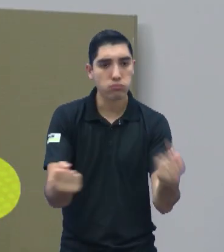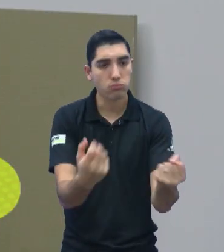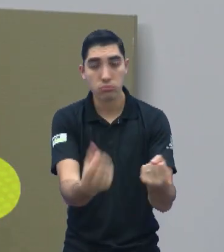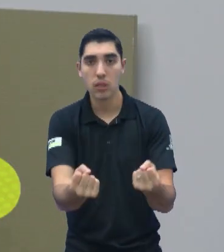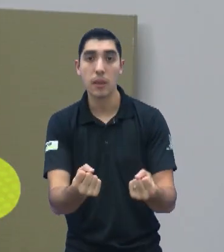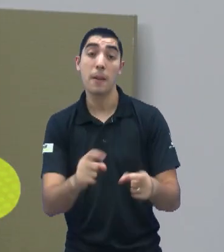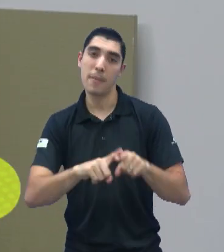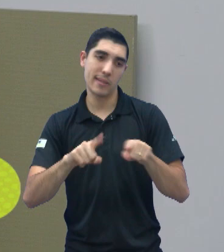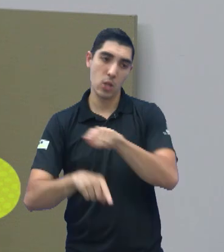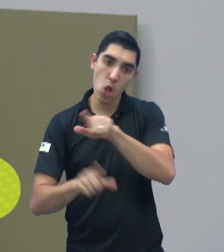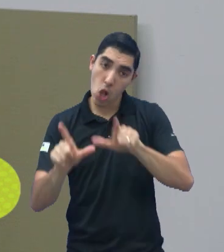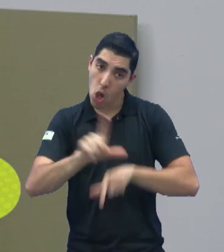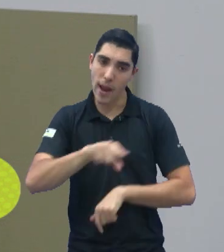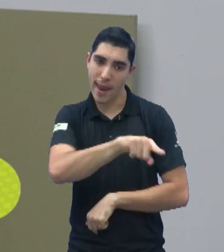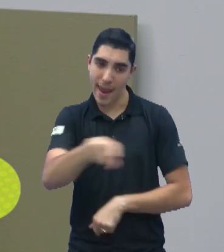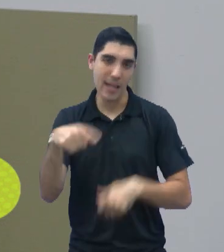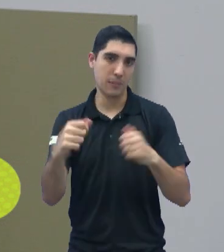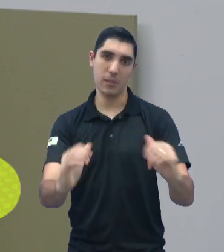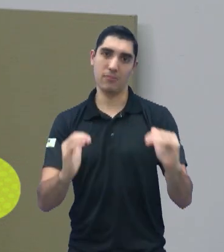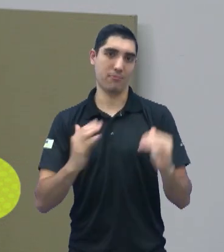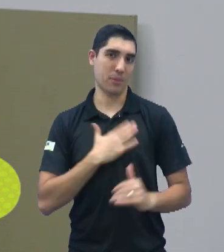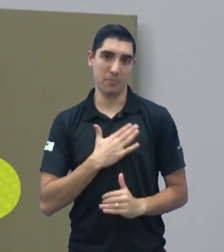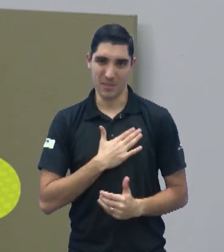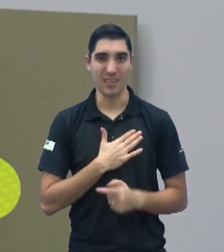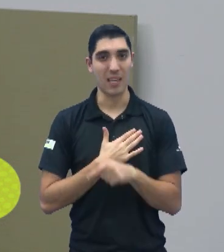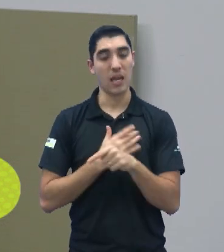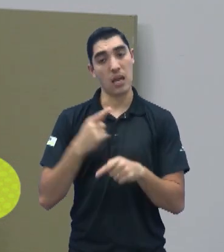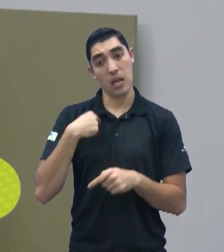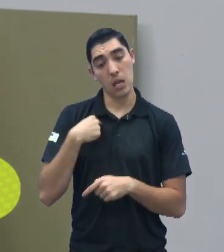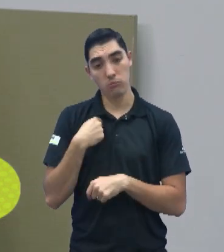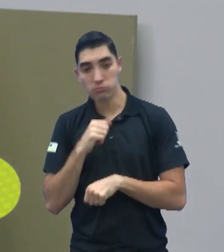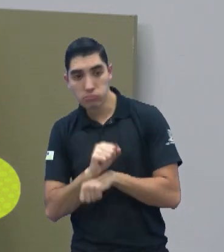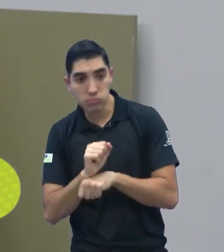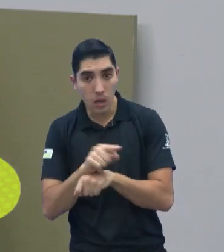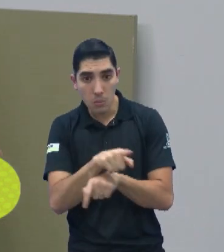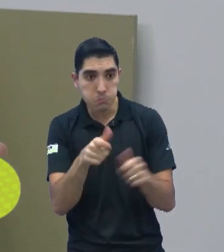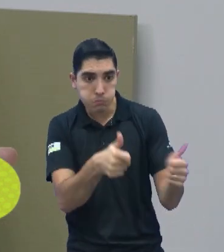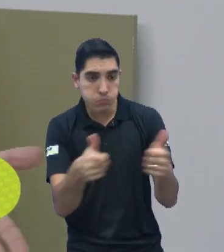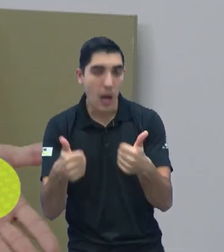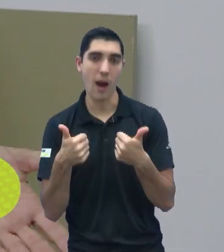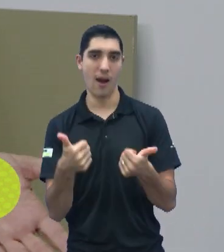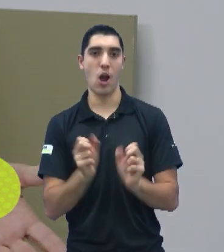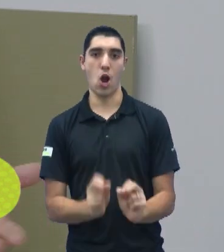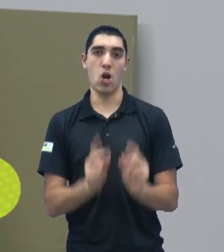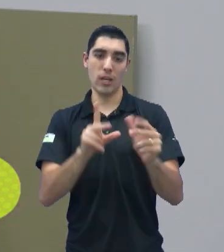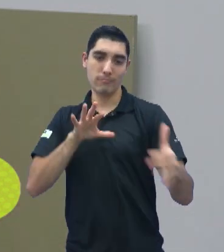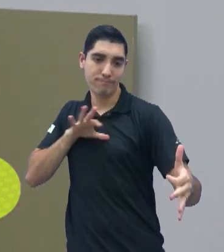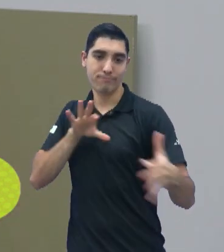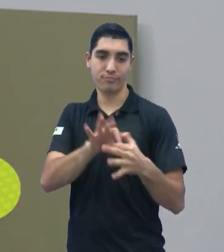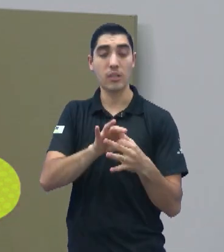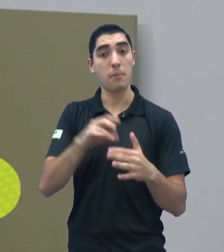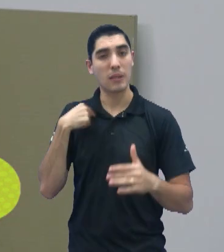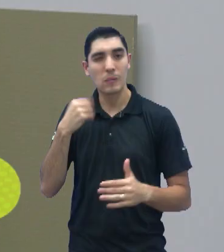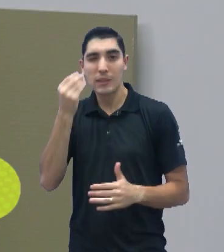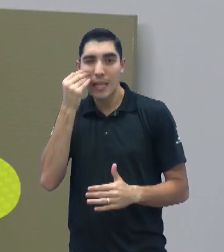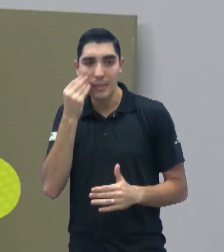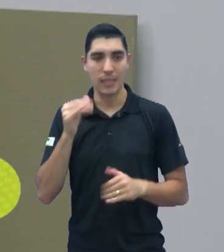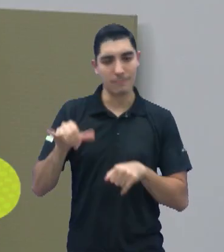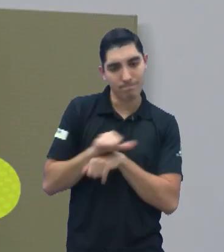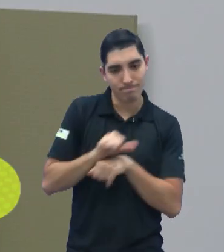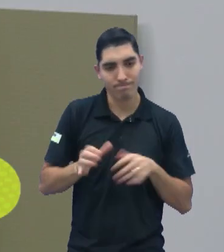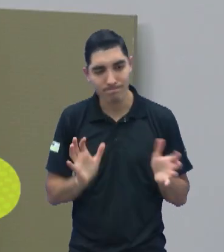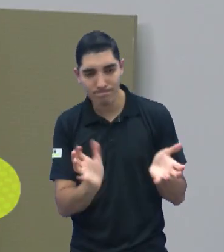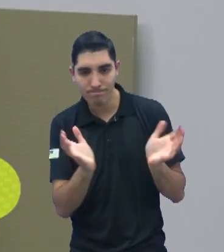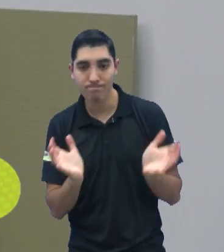mais deles do que eles de mim, né? Porque eles que desenvolvem o futebol ali dentro. Mas eu tento deixar para eles tudo mais fácil, tudo facilitado para que eles possam fazer.